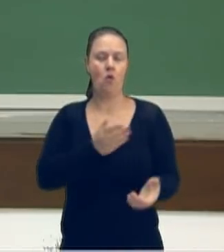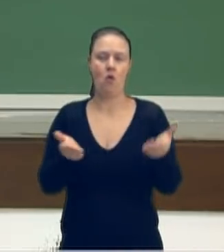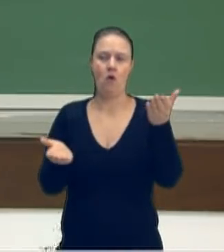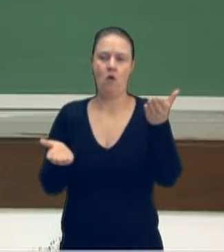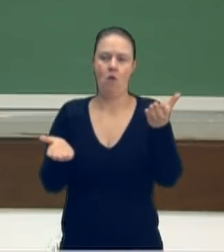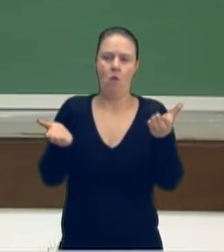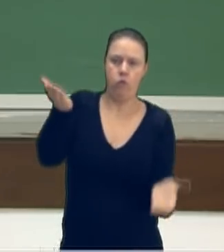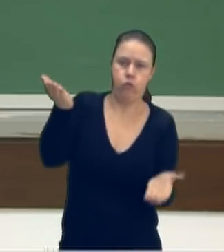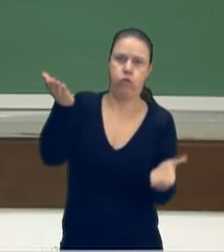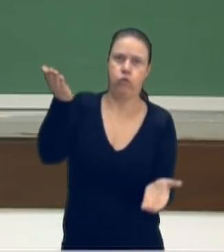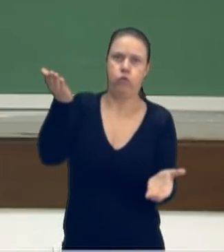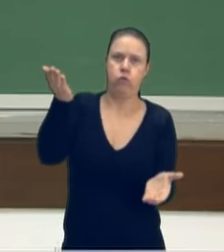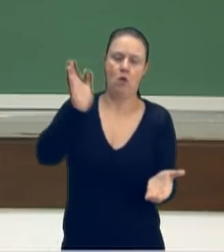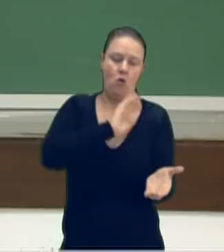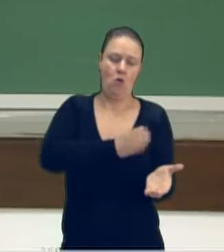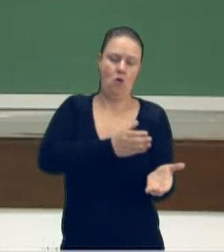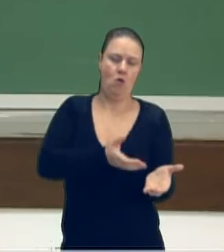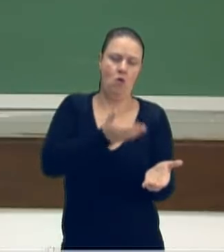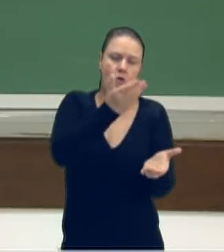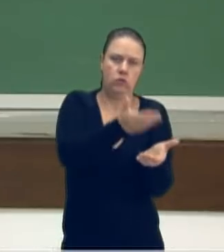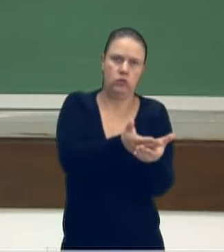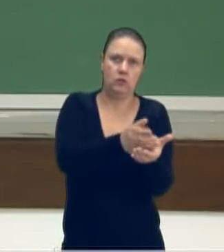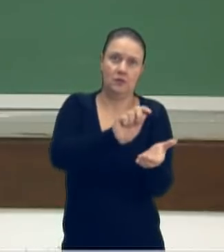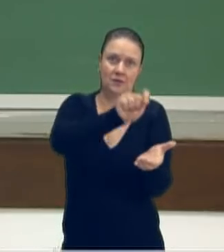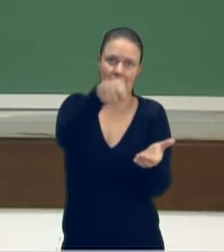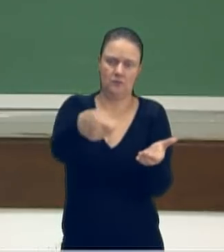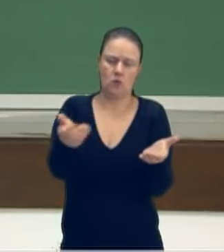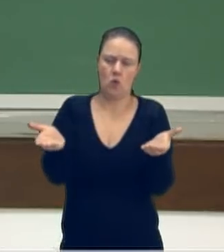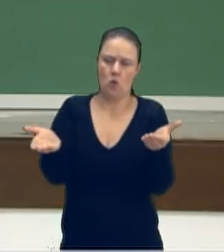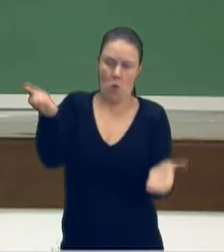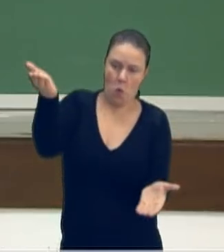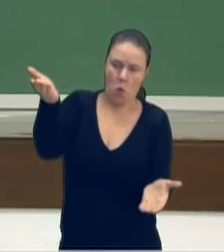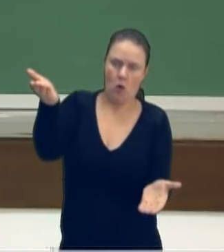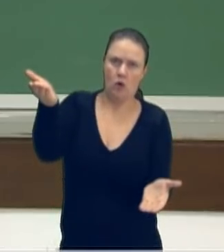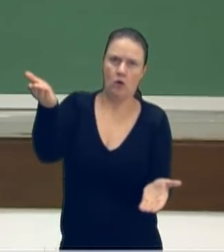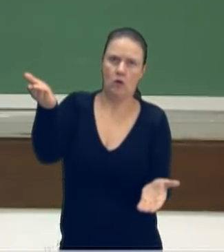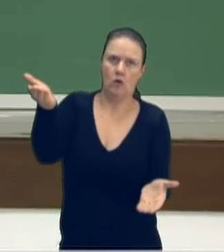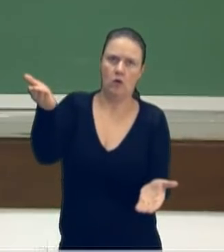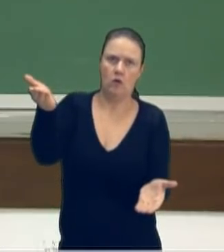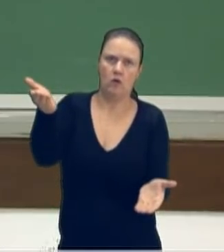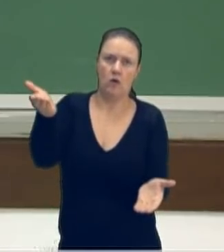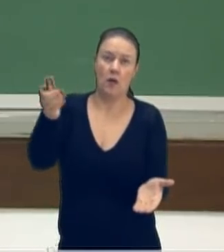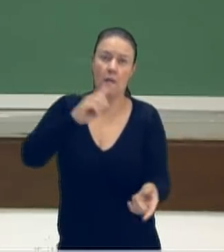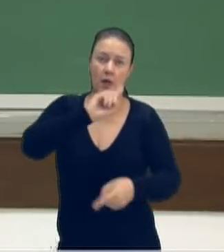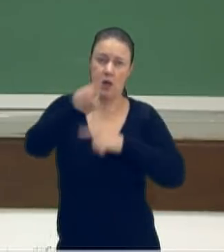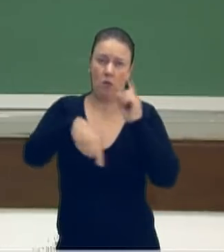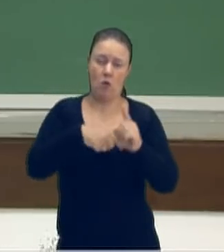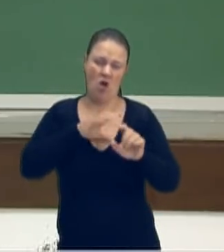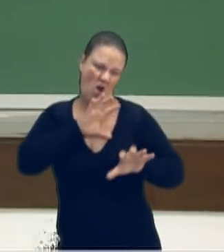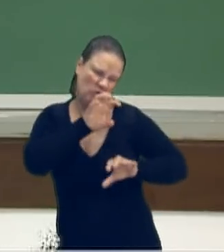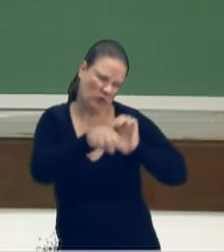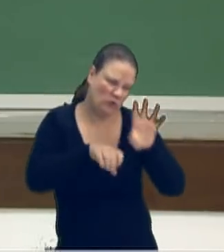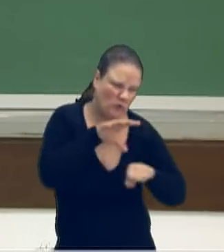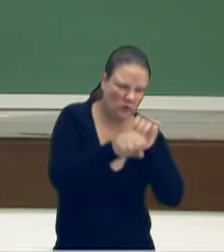mais pesado que a pena, simbolicamente, óbvio, né? E ele seria devorado. Ele não